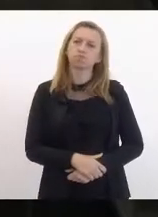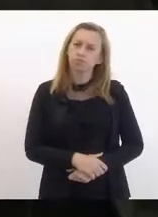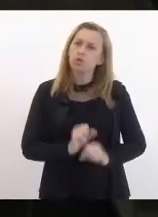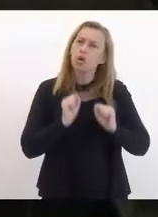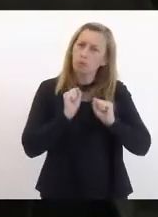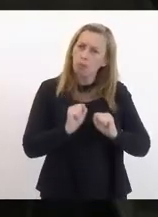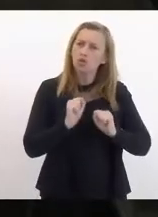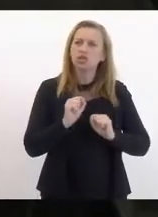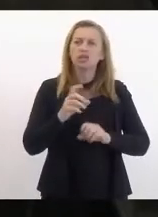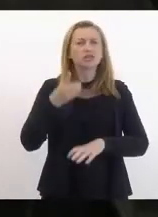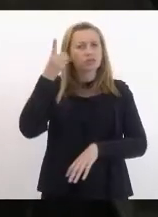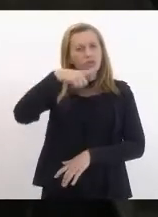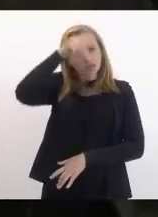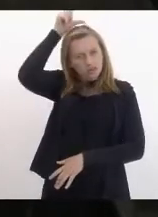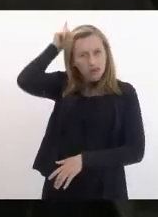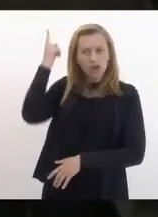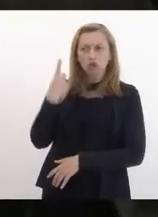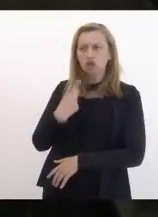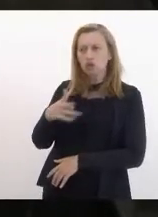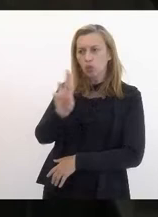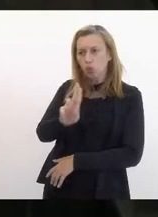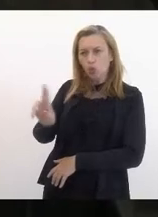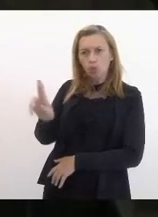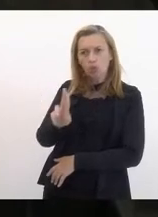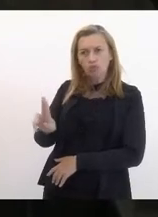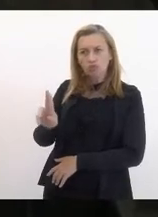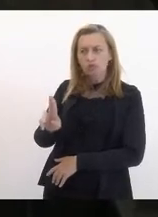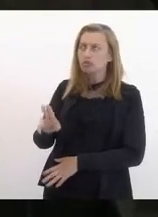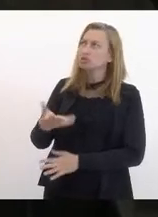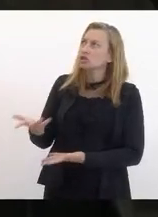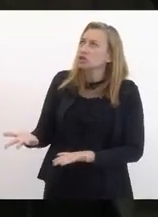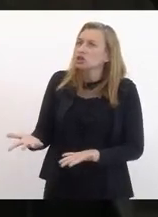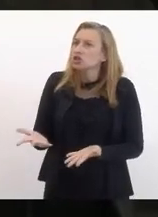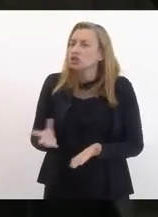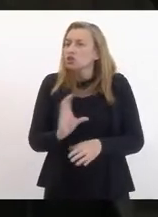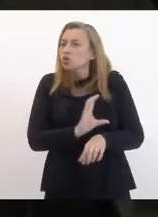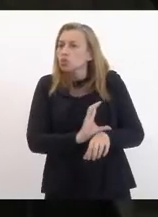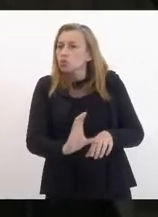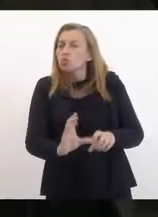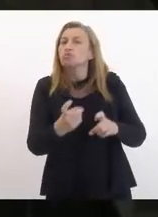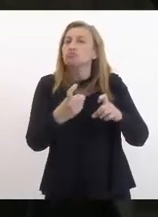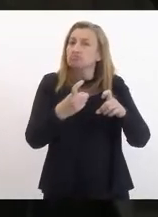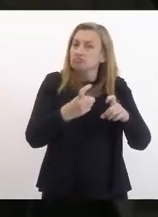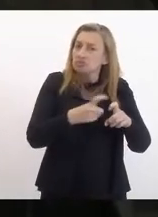Poderia, Luiz Paulo, ser o nome de um concluinte do curso de medicina